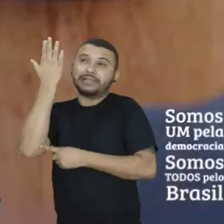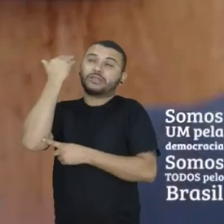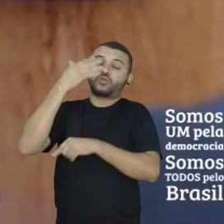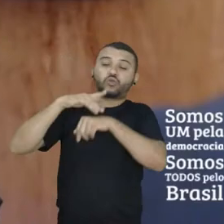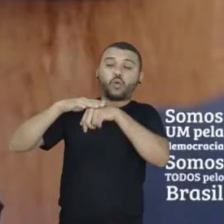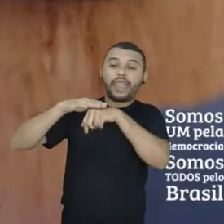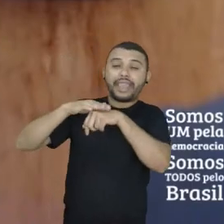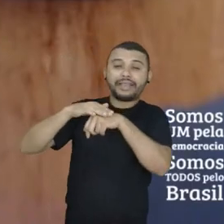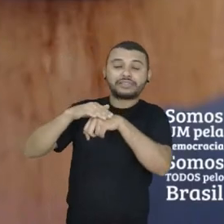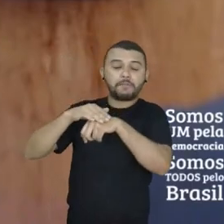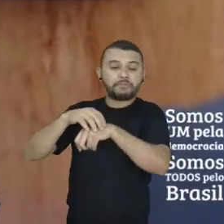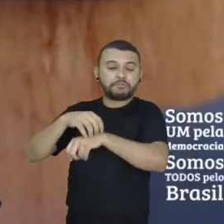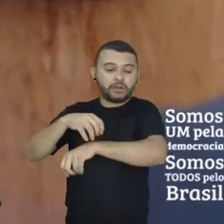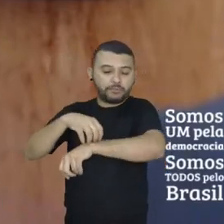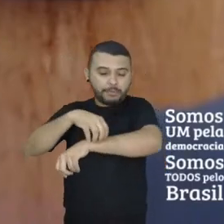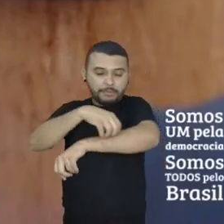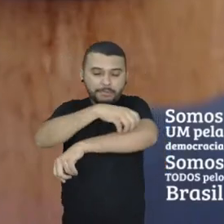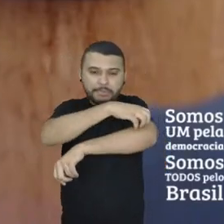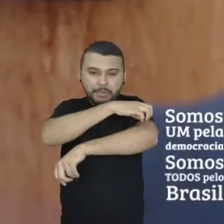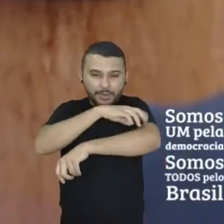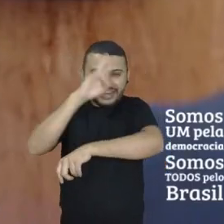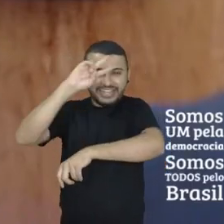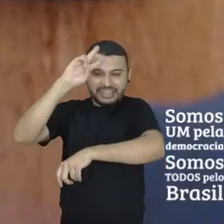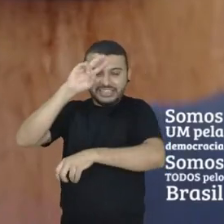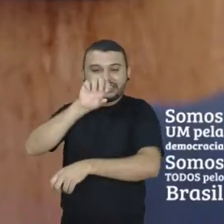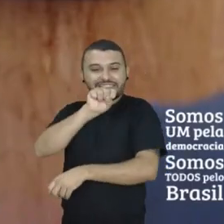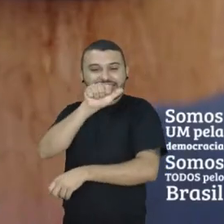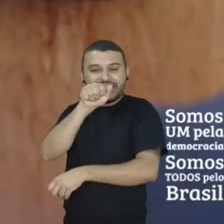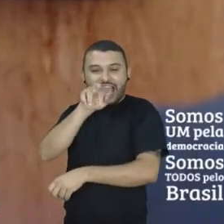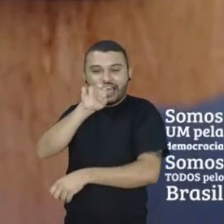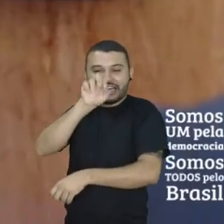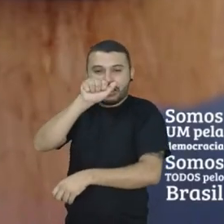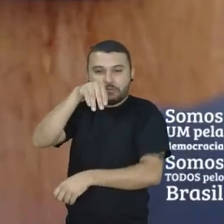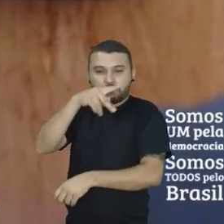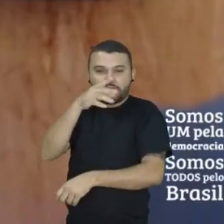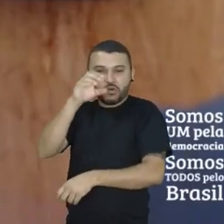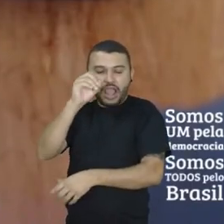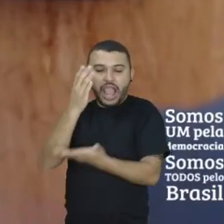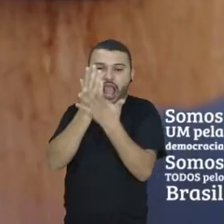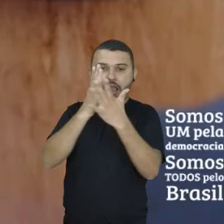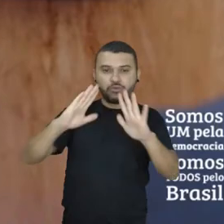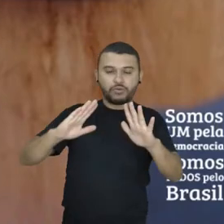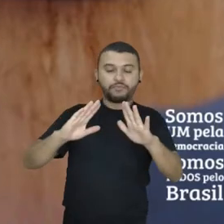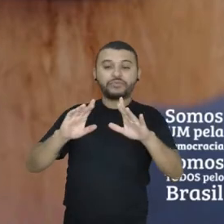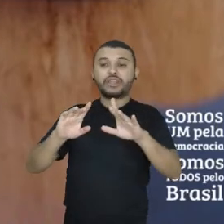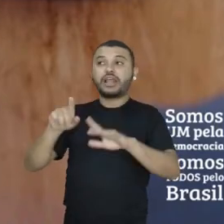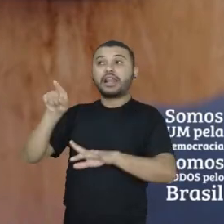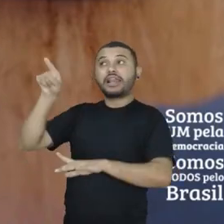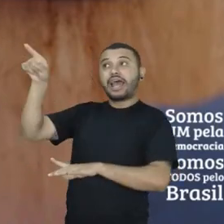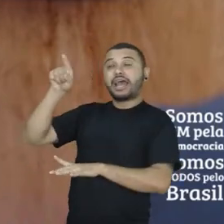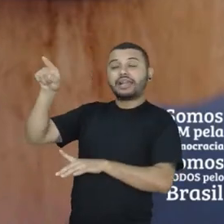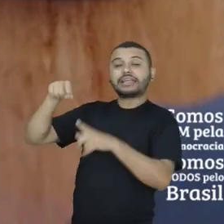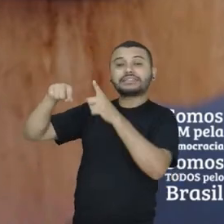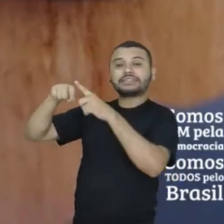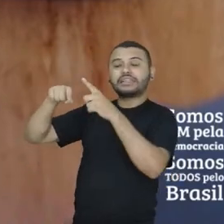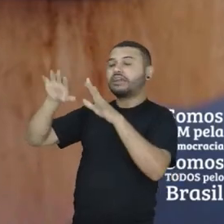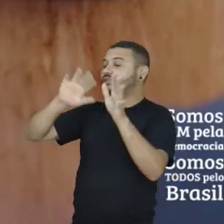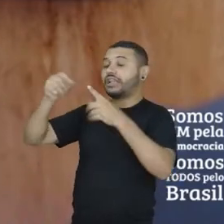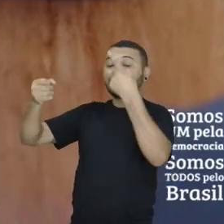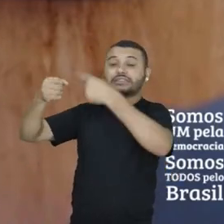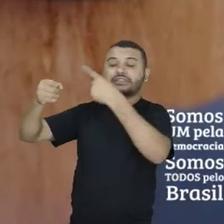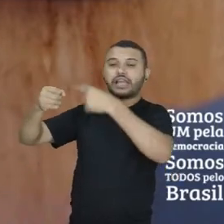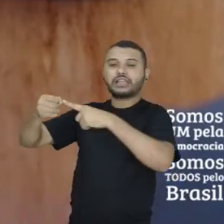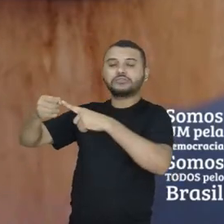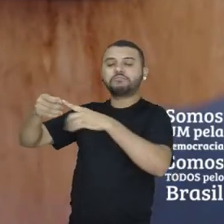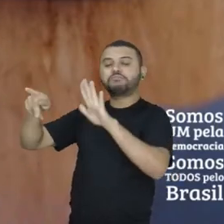A vacina acabou com o sarampo. Campos do Jordão tinha 14 sanatórios. Estou chegando de São José dos